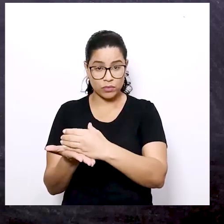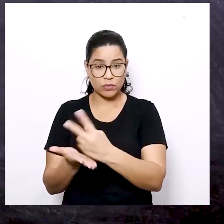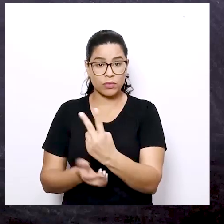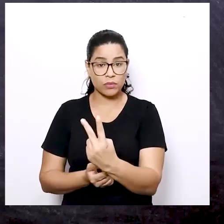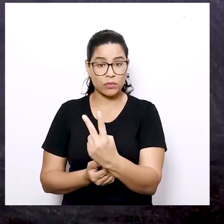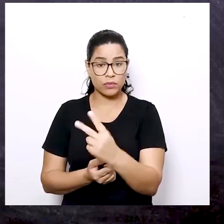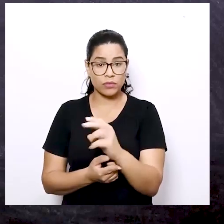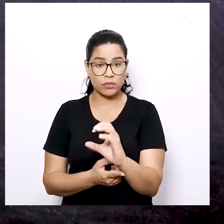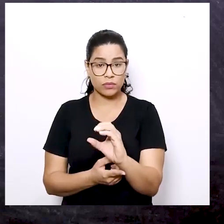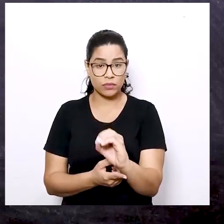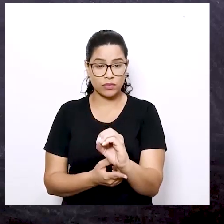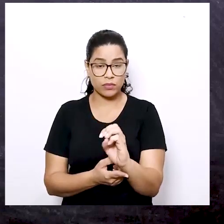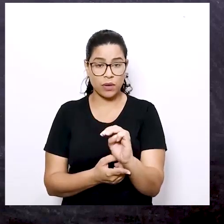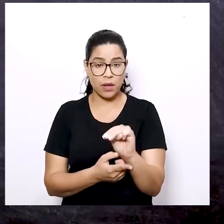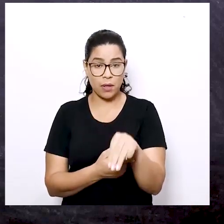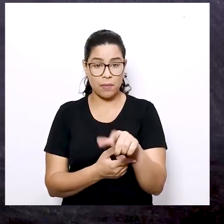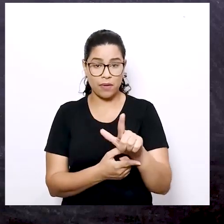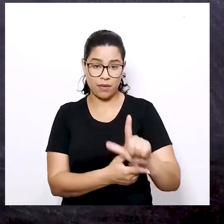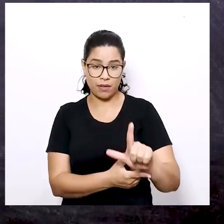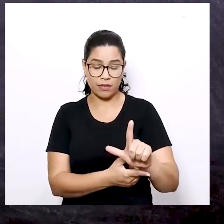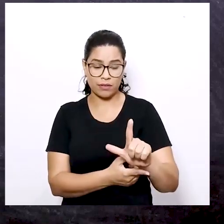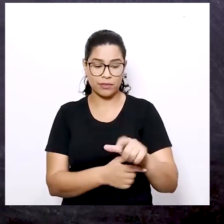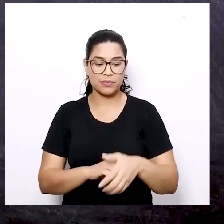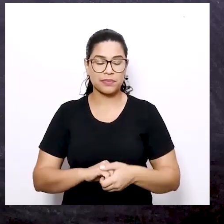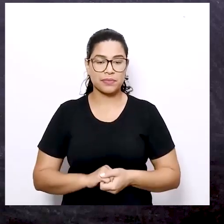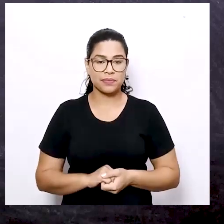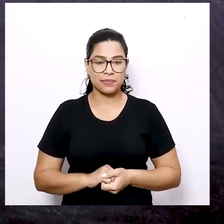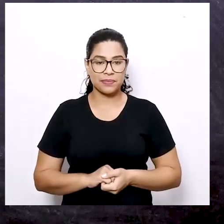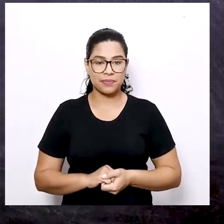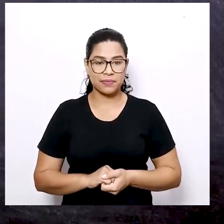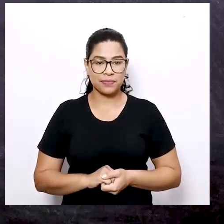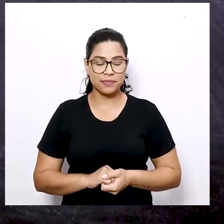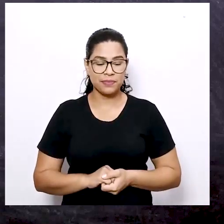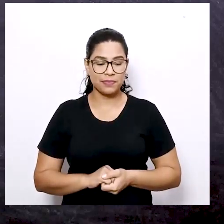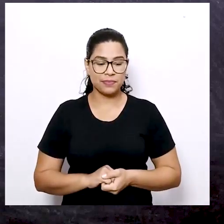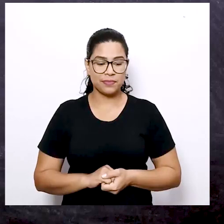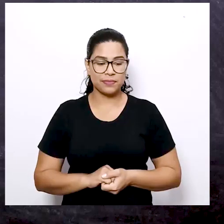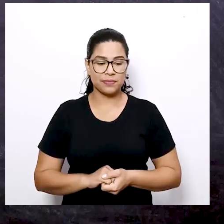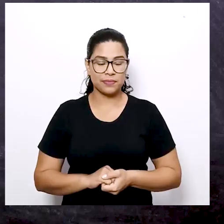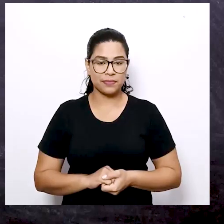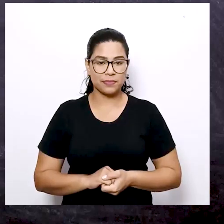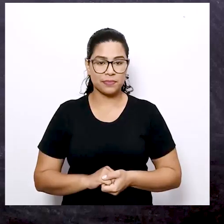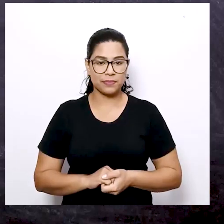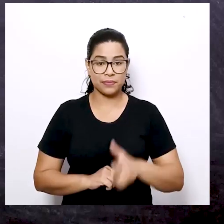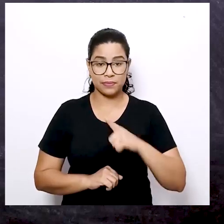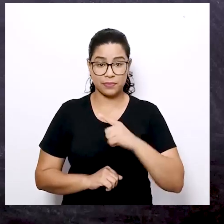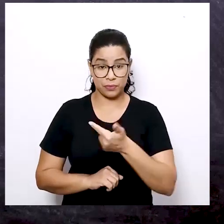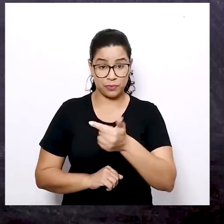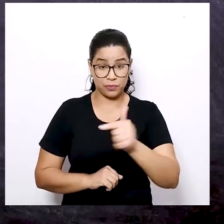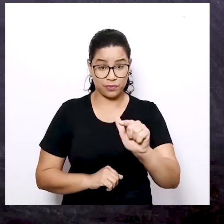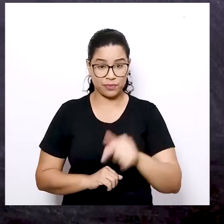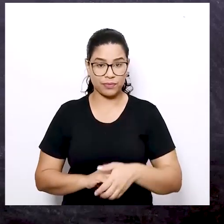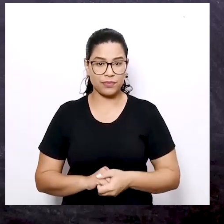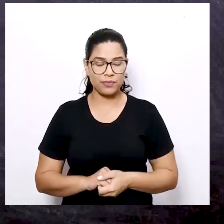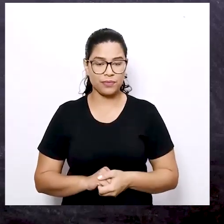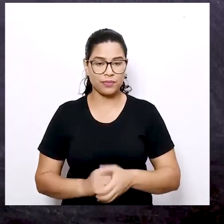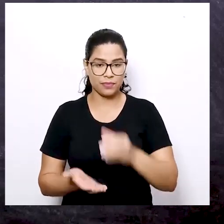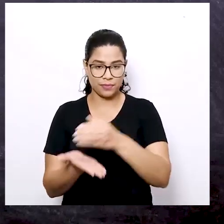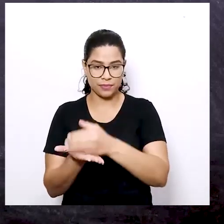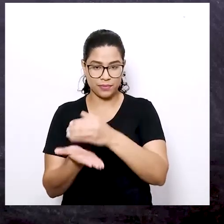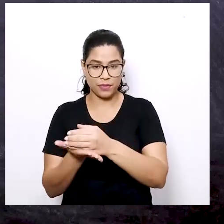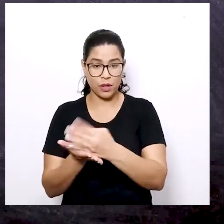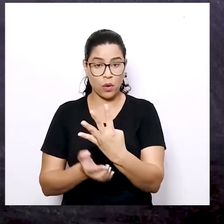de 250 ml, também conhecido como copo de requeijão. Temos este daqui, que tem a capacidade